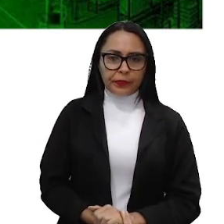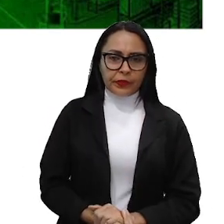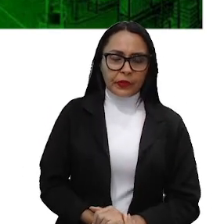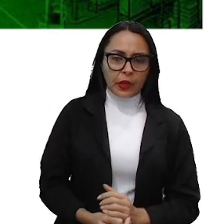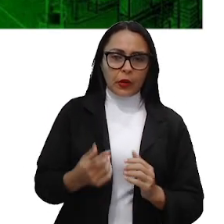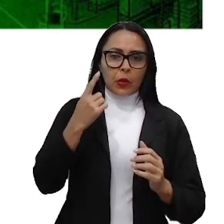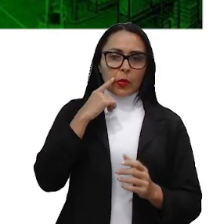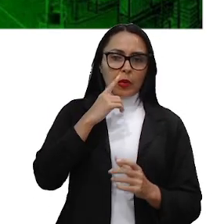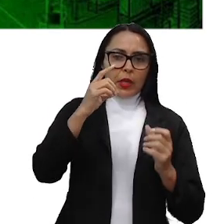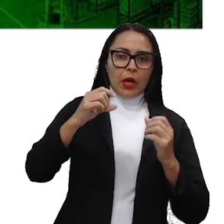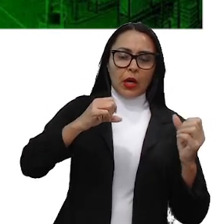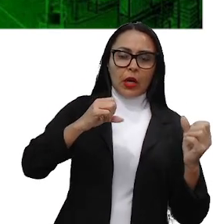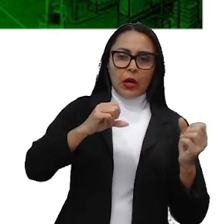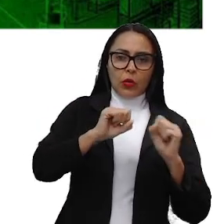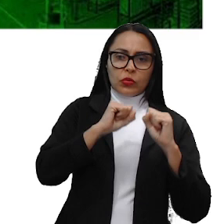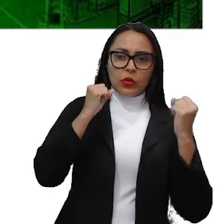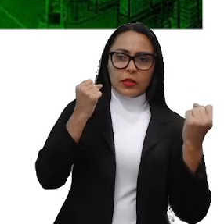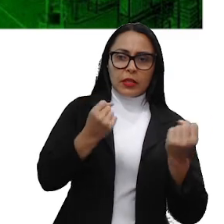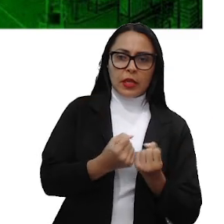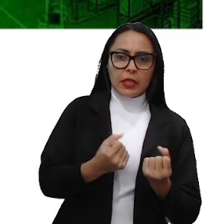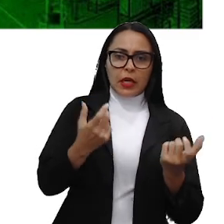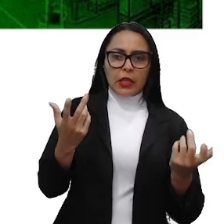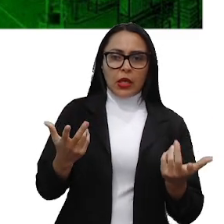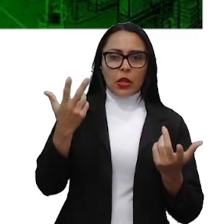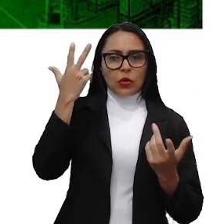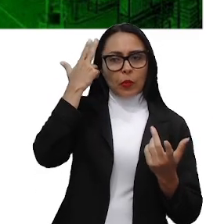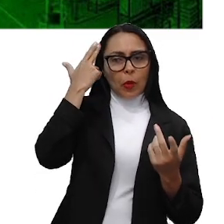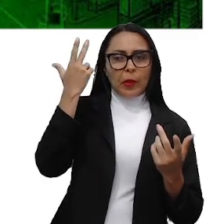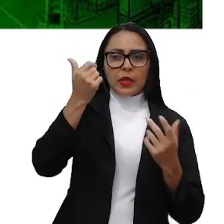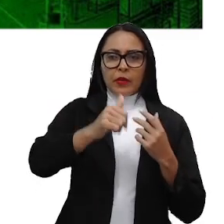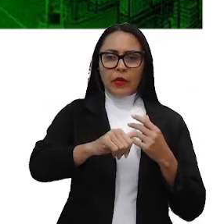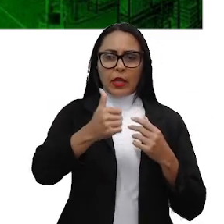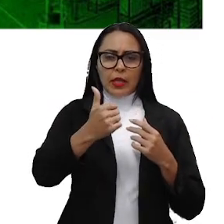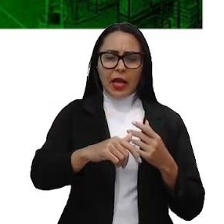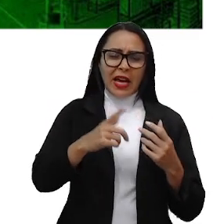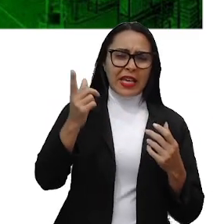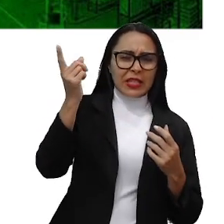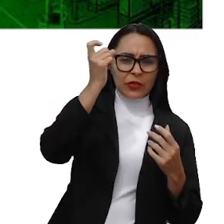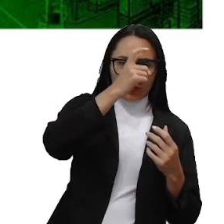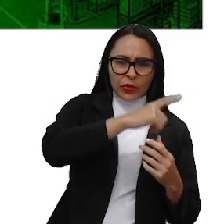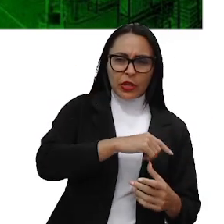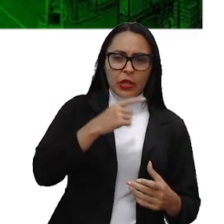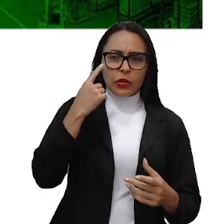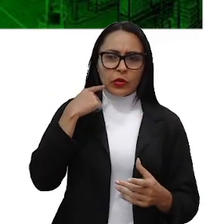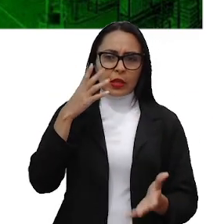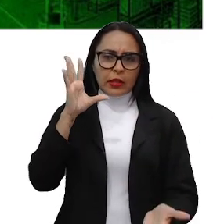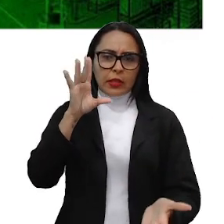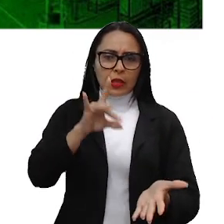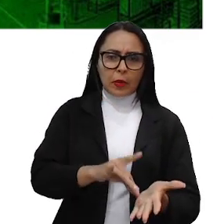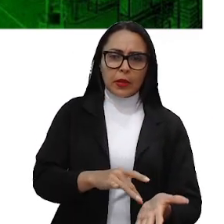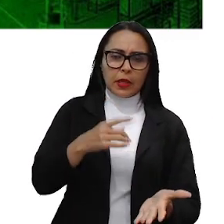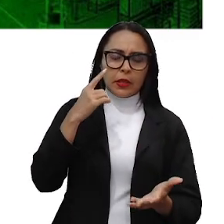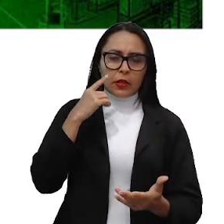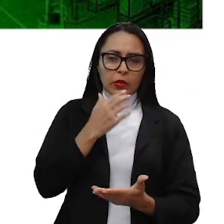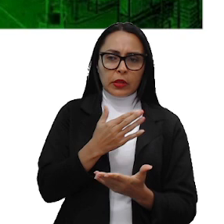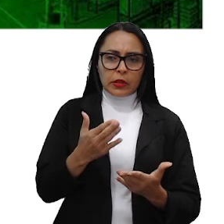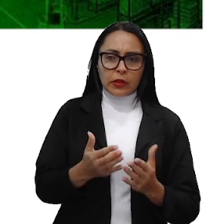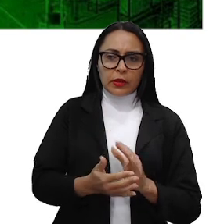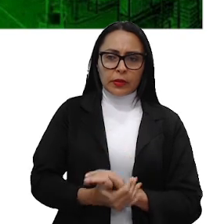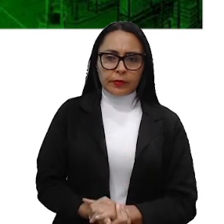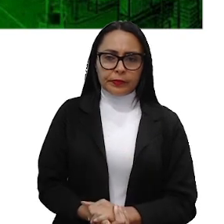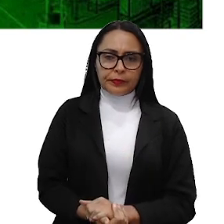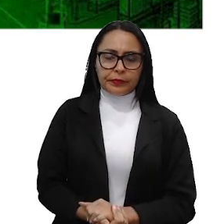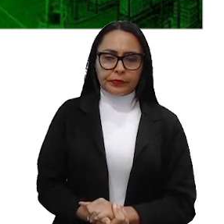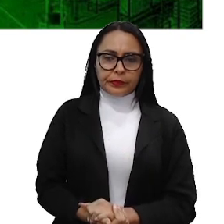social normalmente é o mais complicado para se avaliar em função da dificuldade da determinação dos impactos